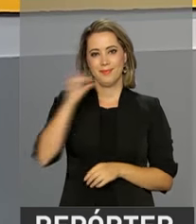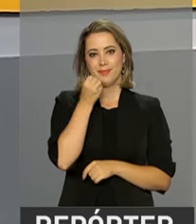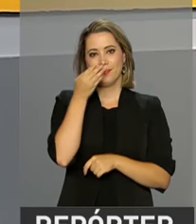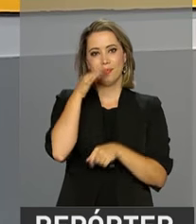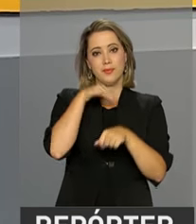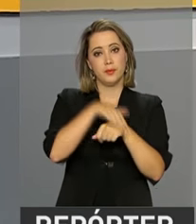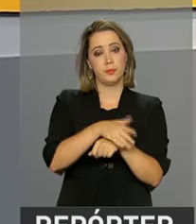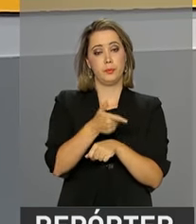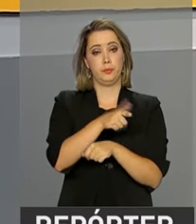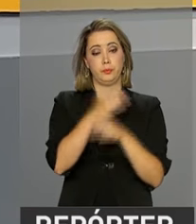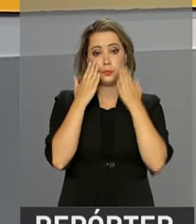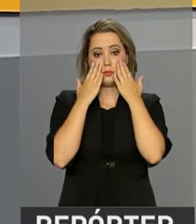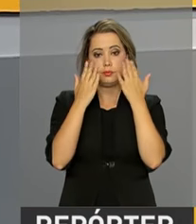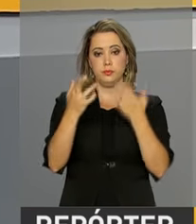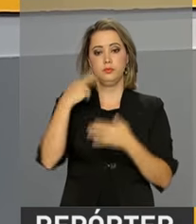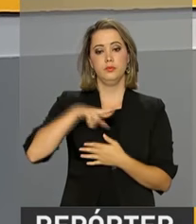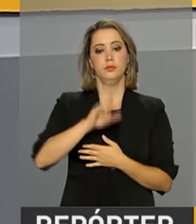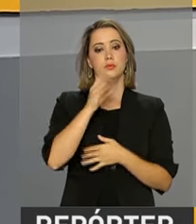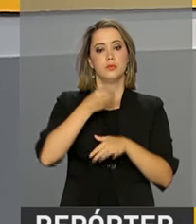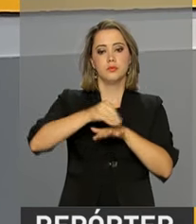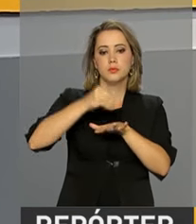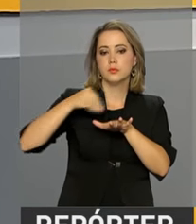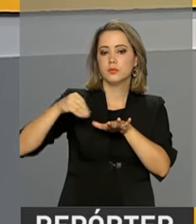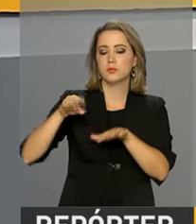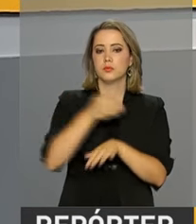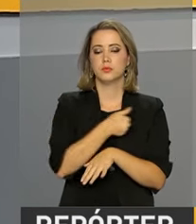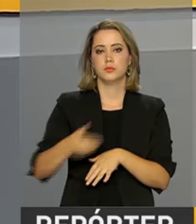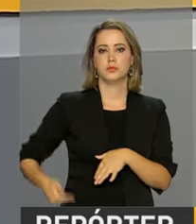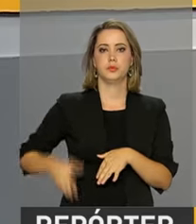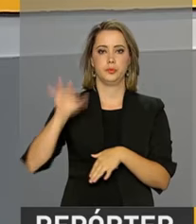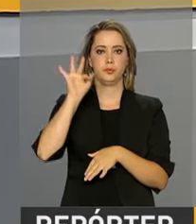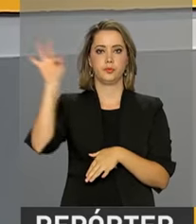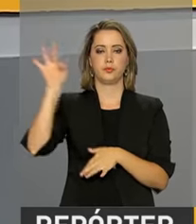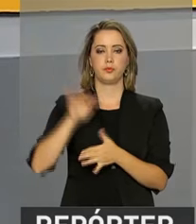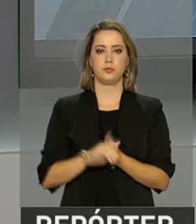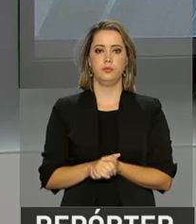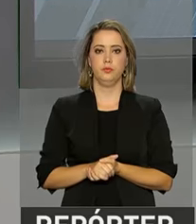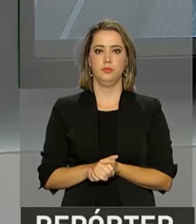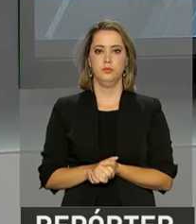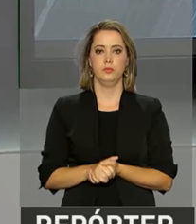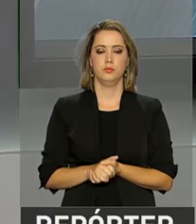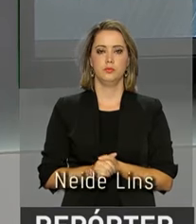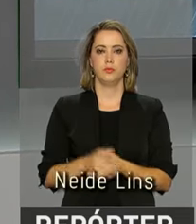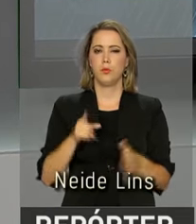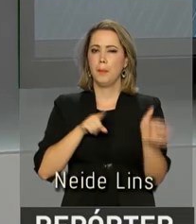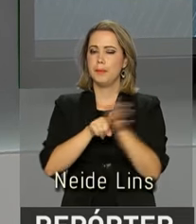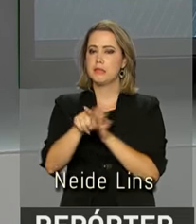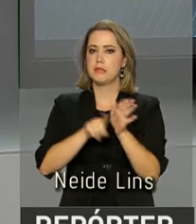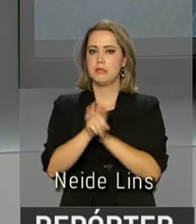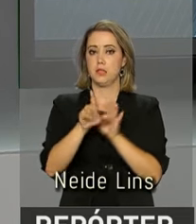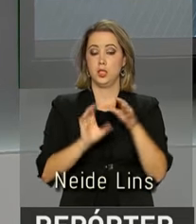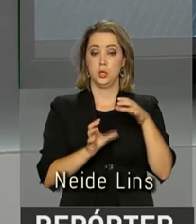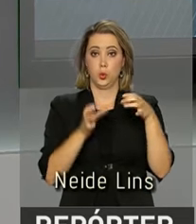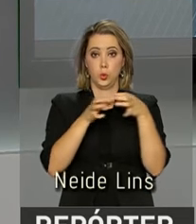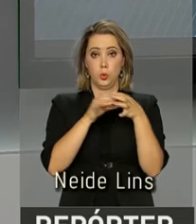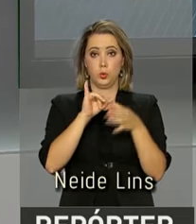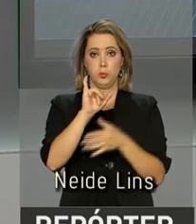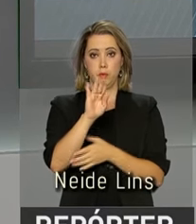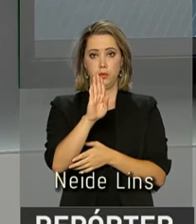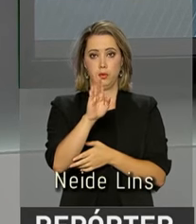Olá, boa noite. No ar o repórter NBR com as notícias do governo federal. Uma pesquisa do IBGE mostra